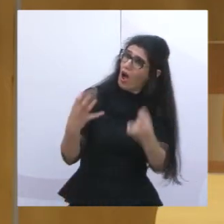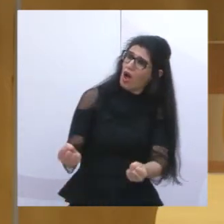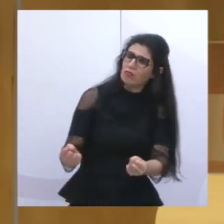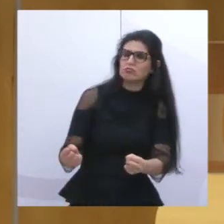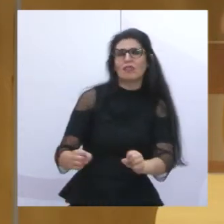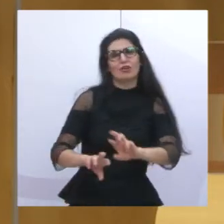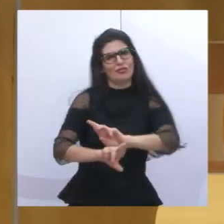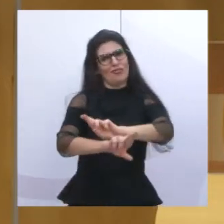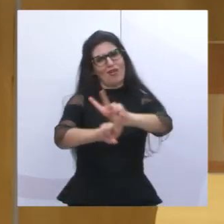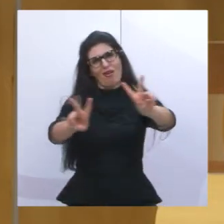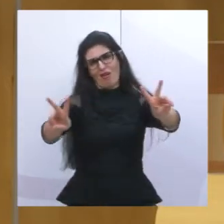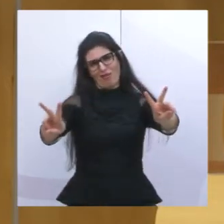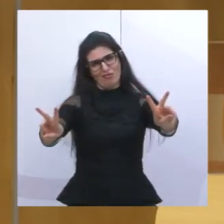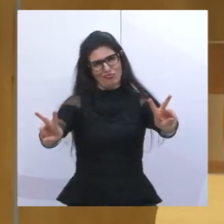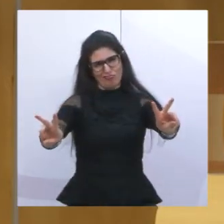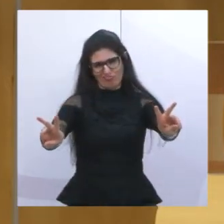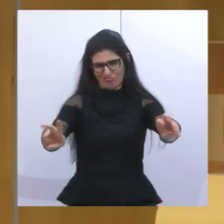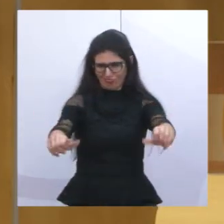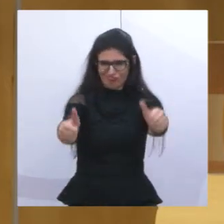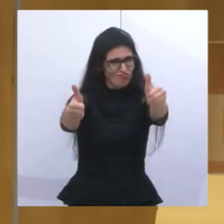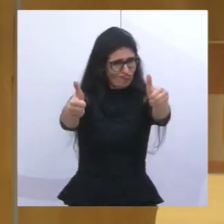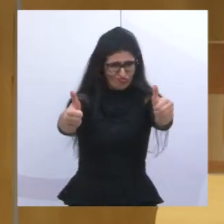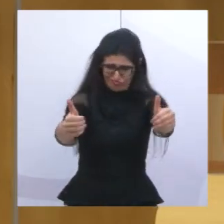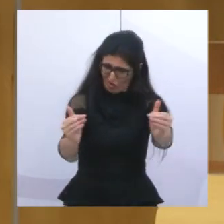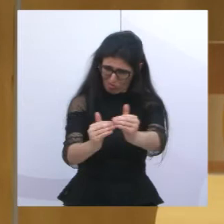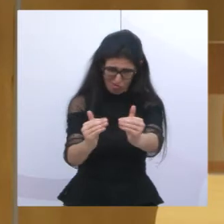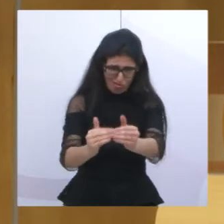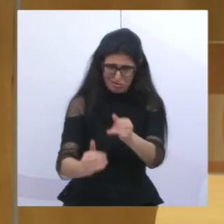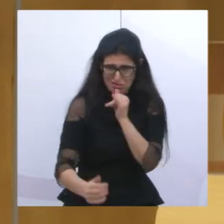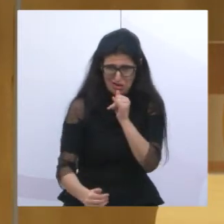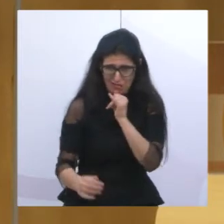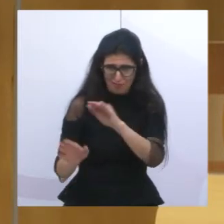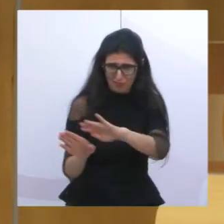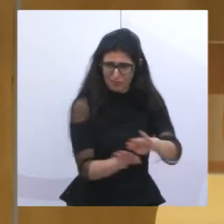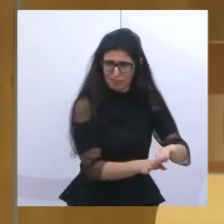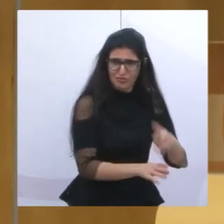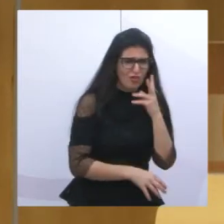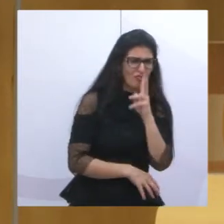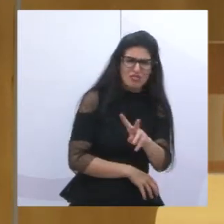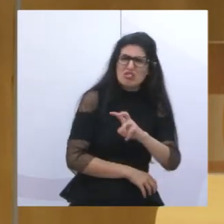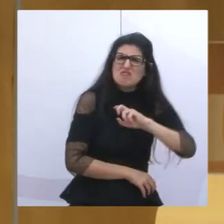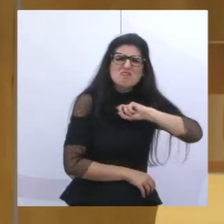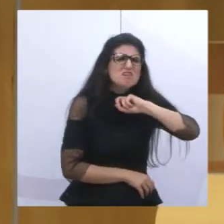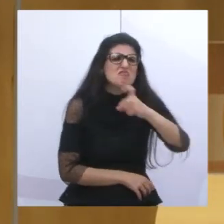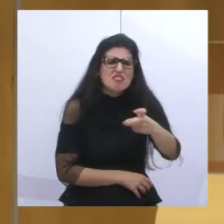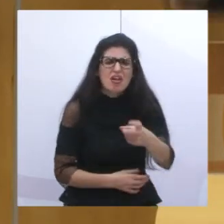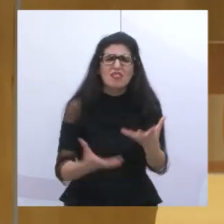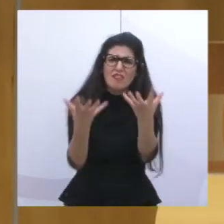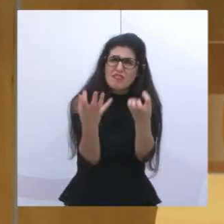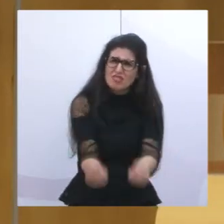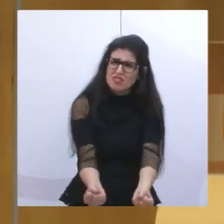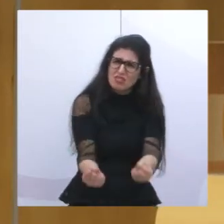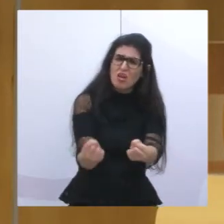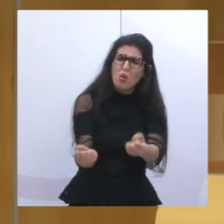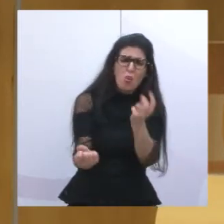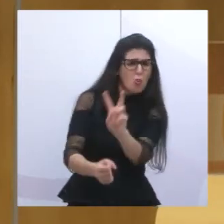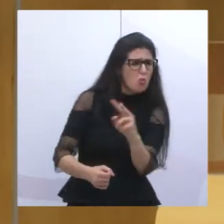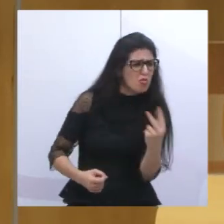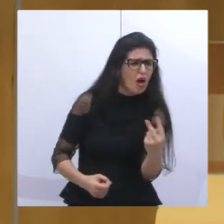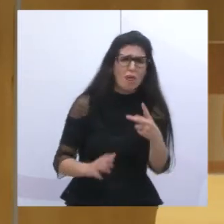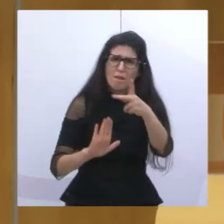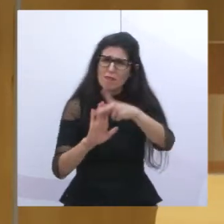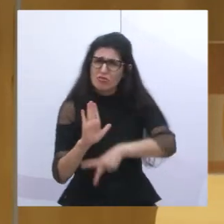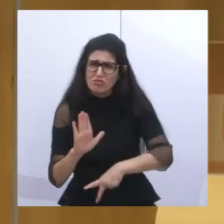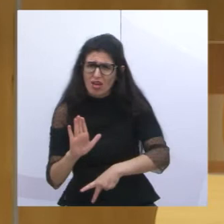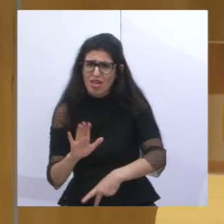projeto? Eu não vi ninguém da base do governo defender o contrário do projeto. Inclusive, eu